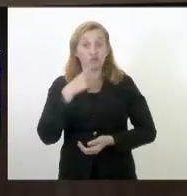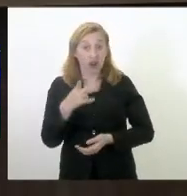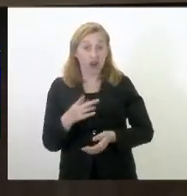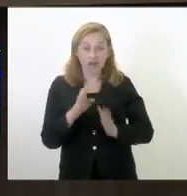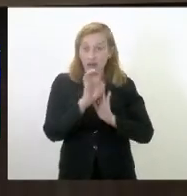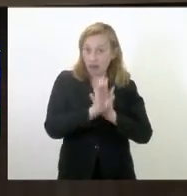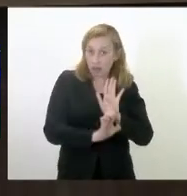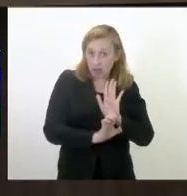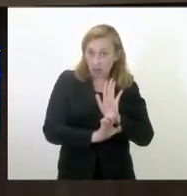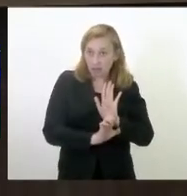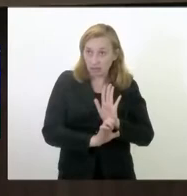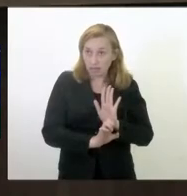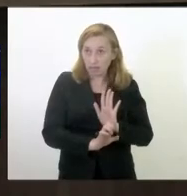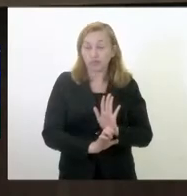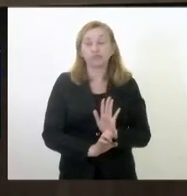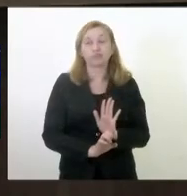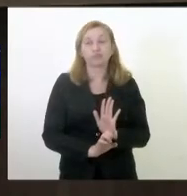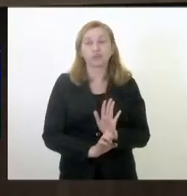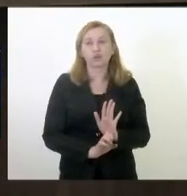parecer,